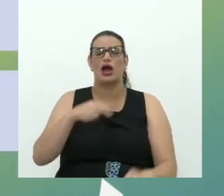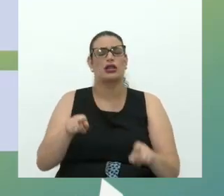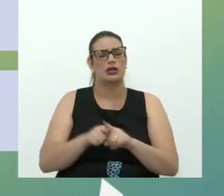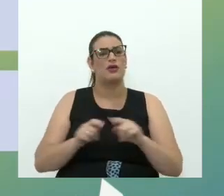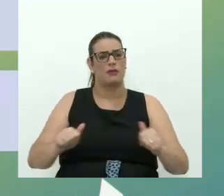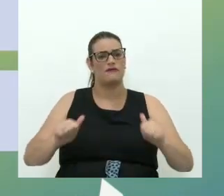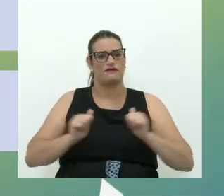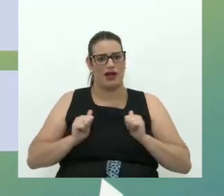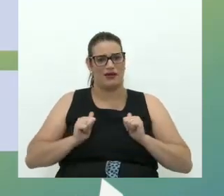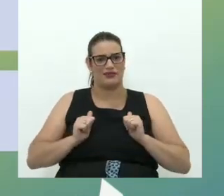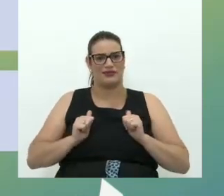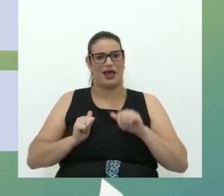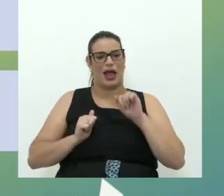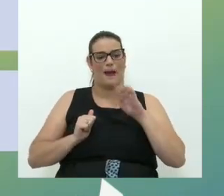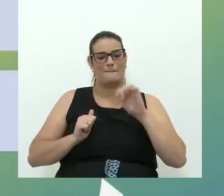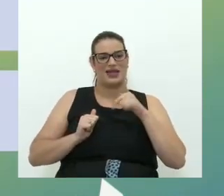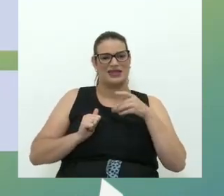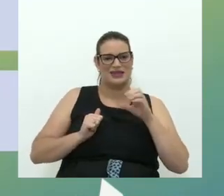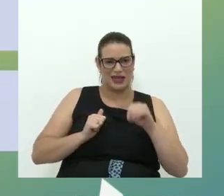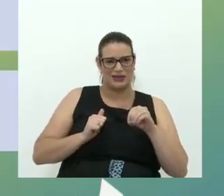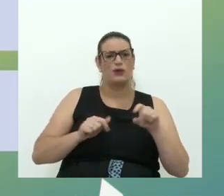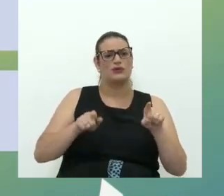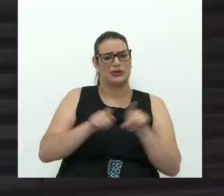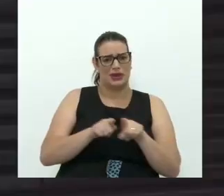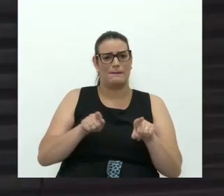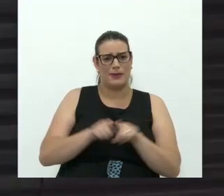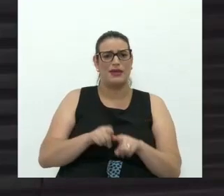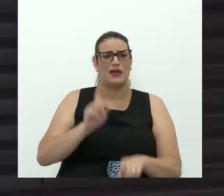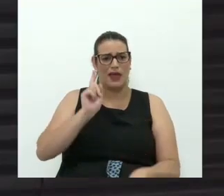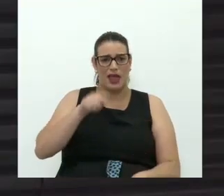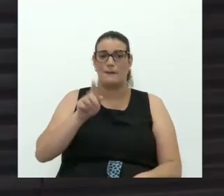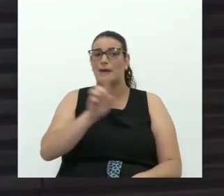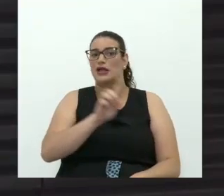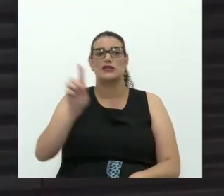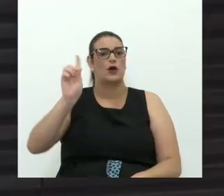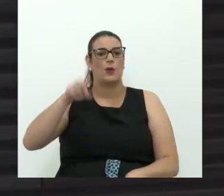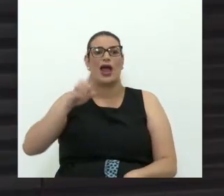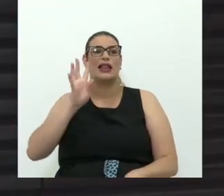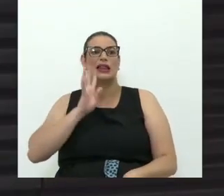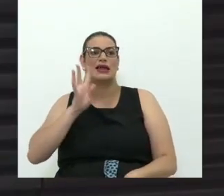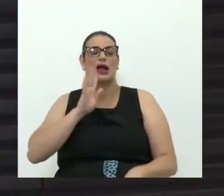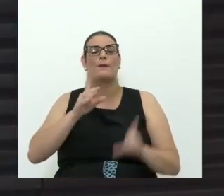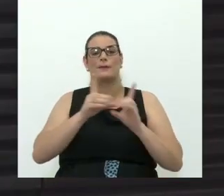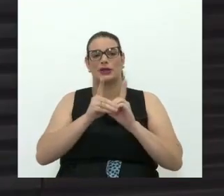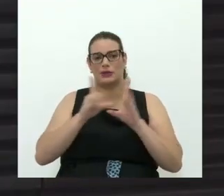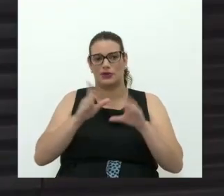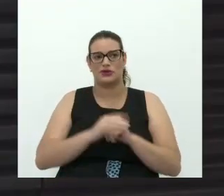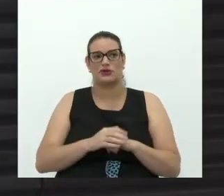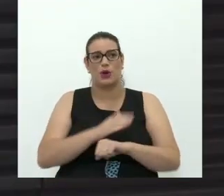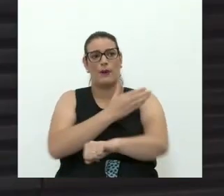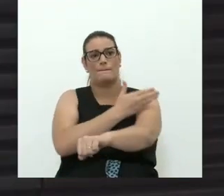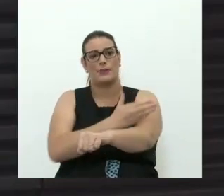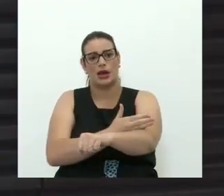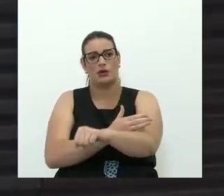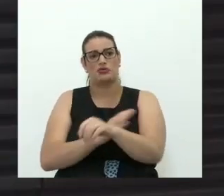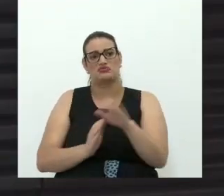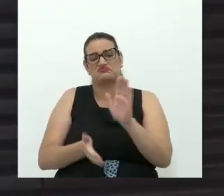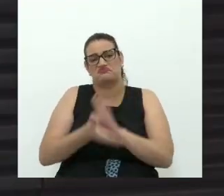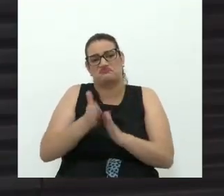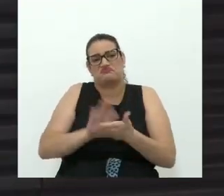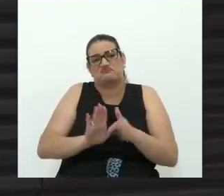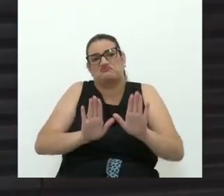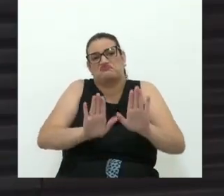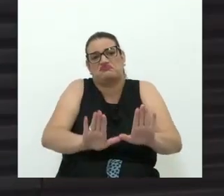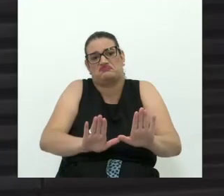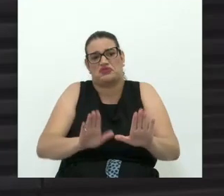é mas abstenção não é tão legal para a democracia o branco pelo menos tá dizendo ó tá aqui